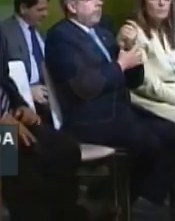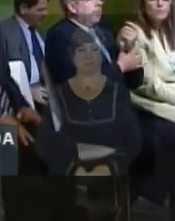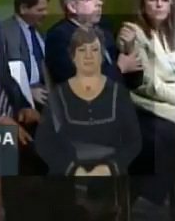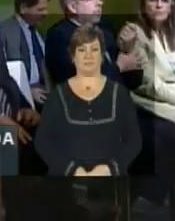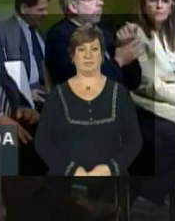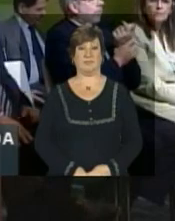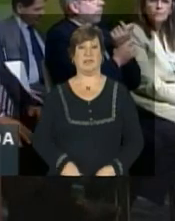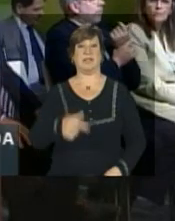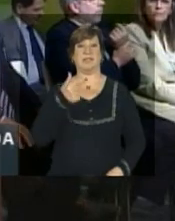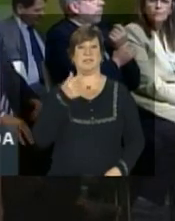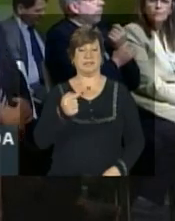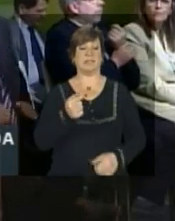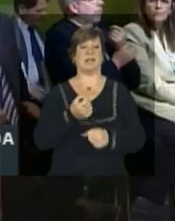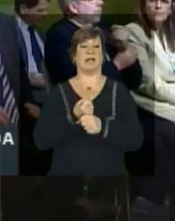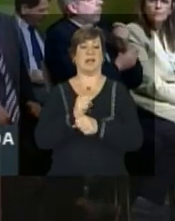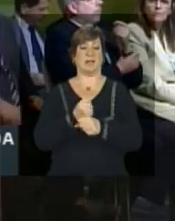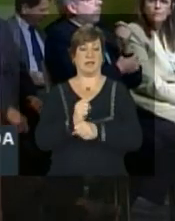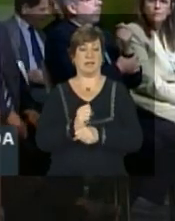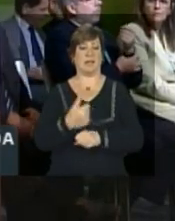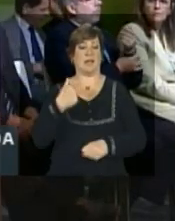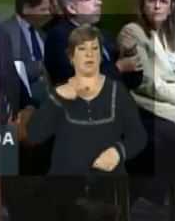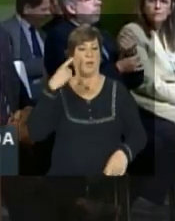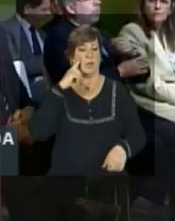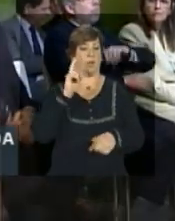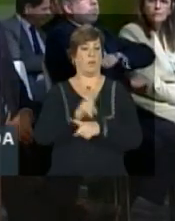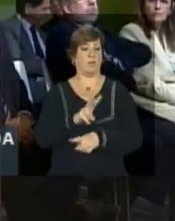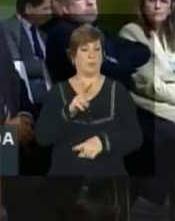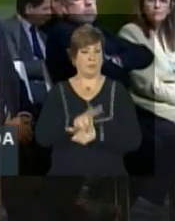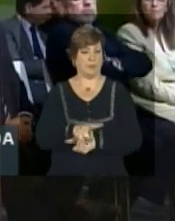Por 7 anos, eu acompanhei